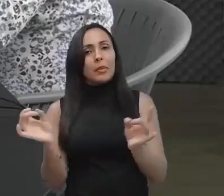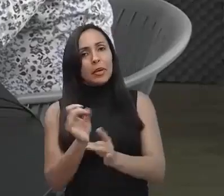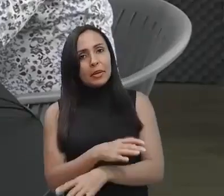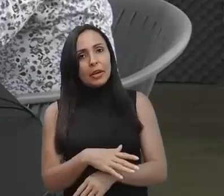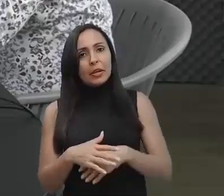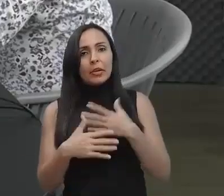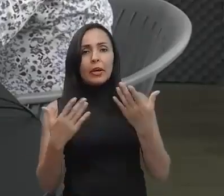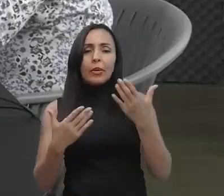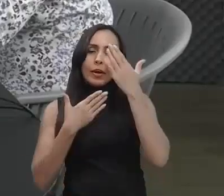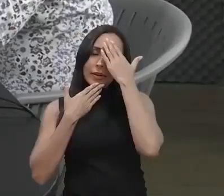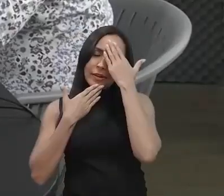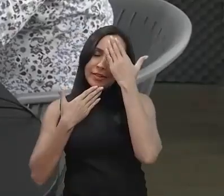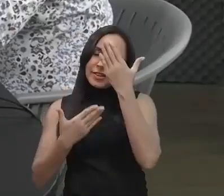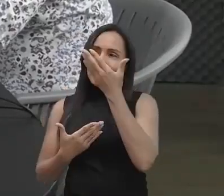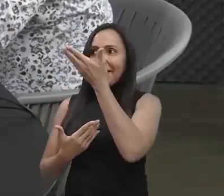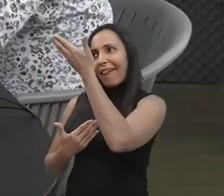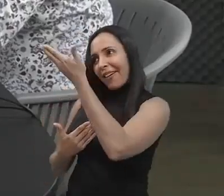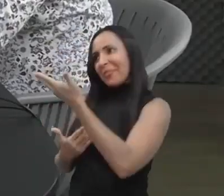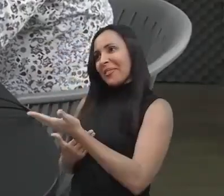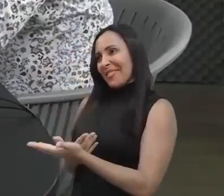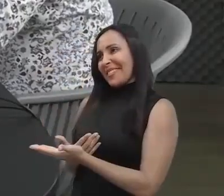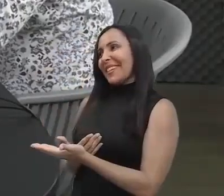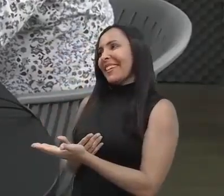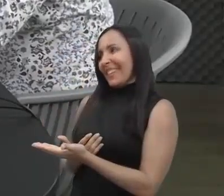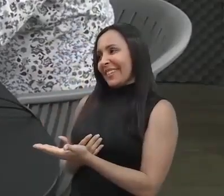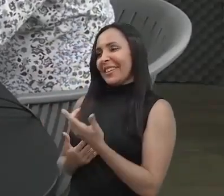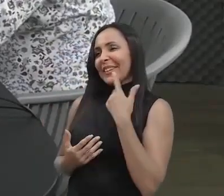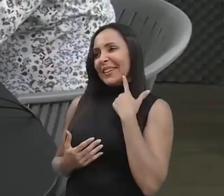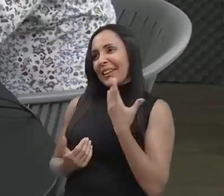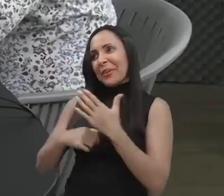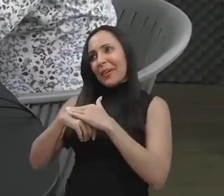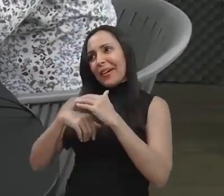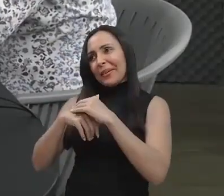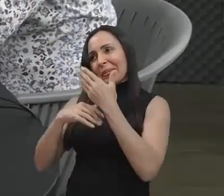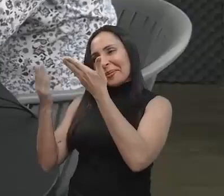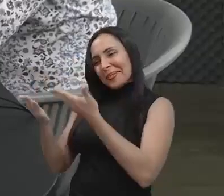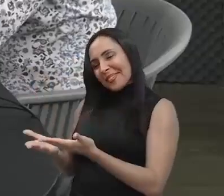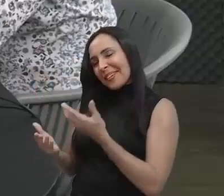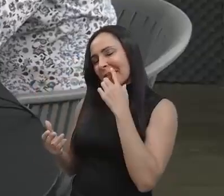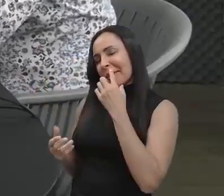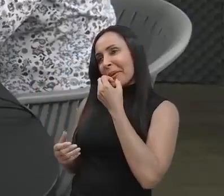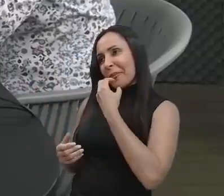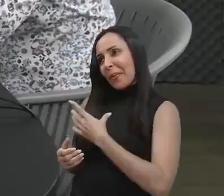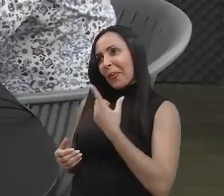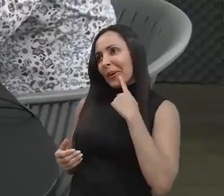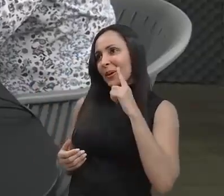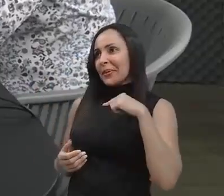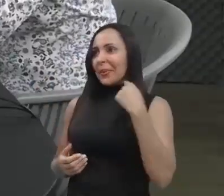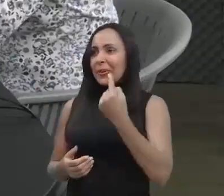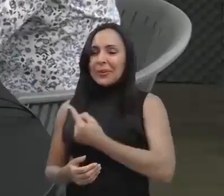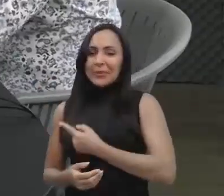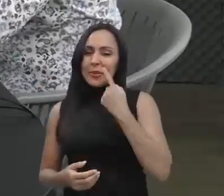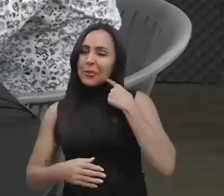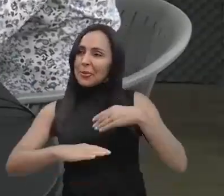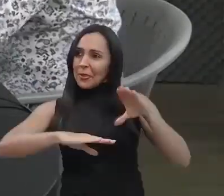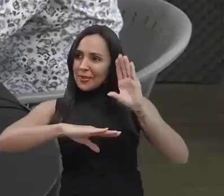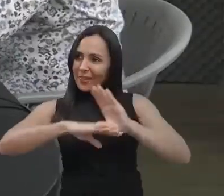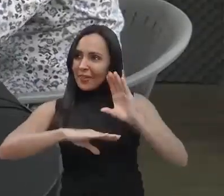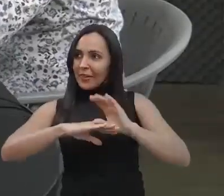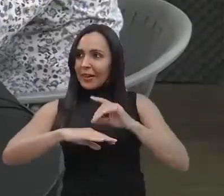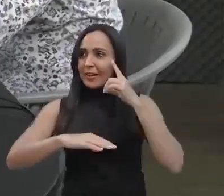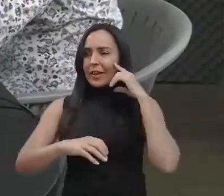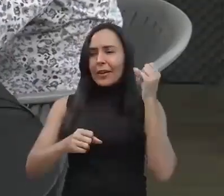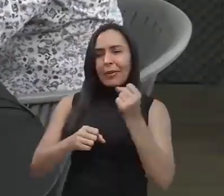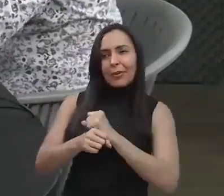agradecer muito você ter vindo aqui eu tenho muito carinho por você que bom que nós somos contempor né E que daqui a alguns anos eu